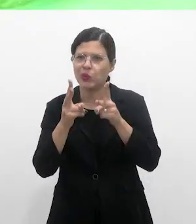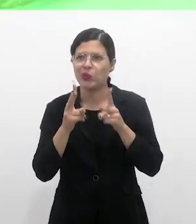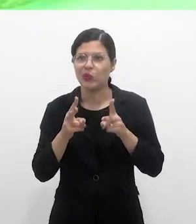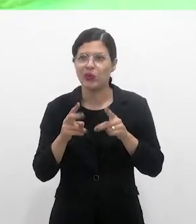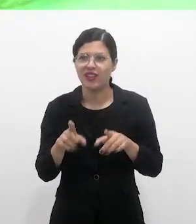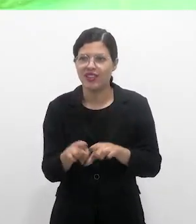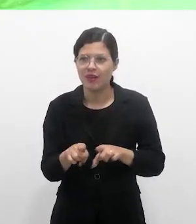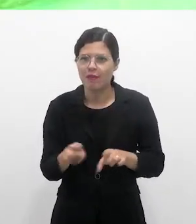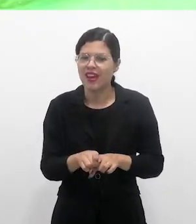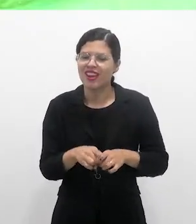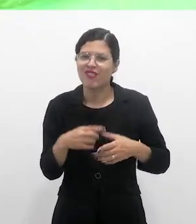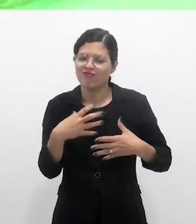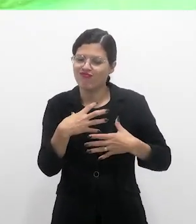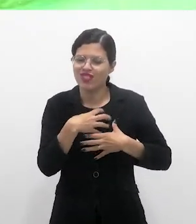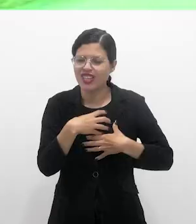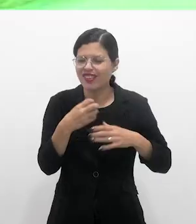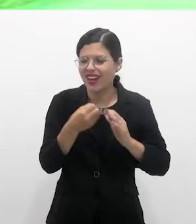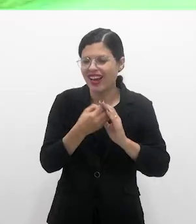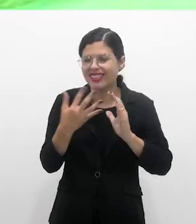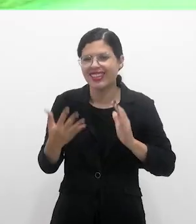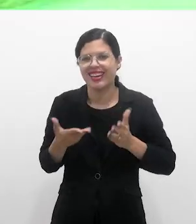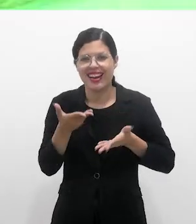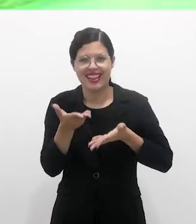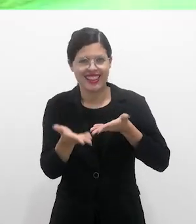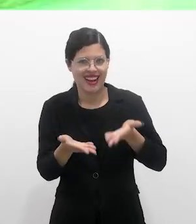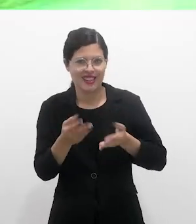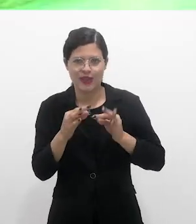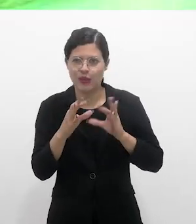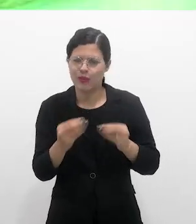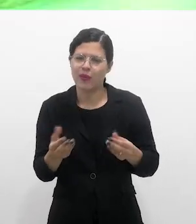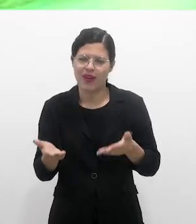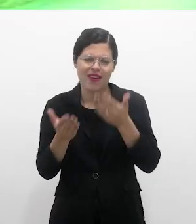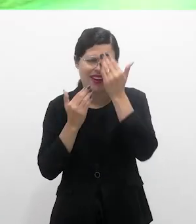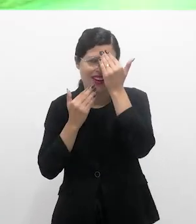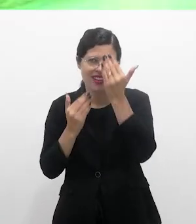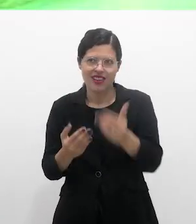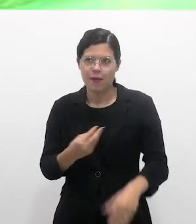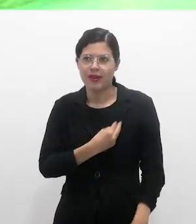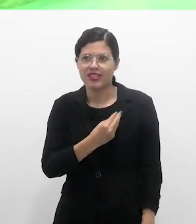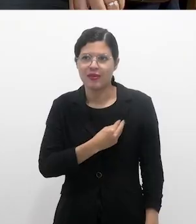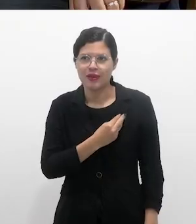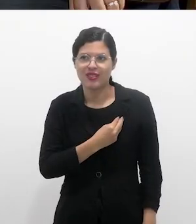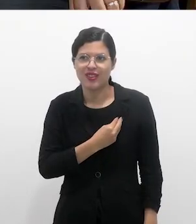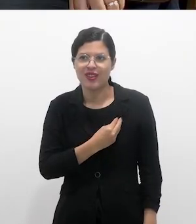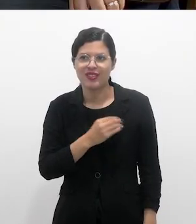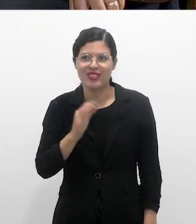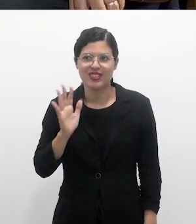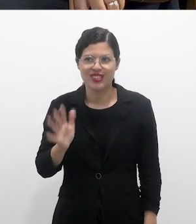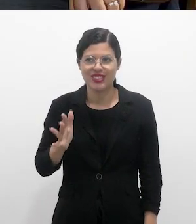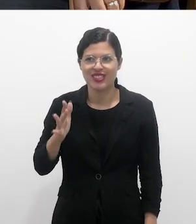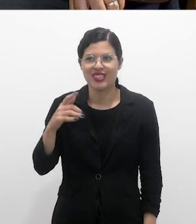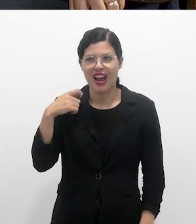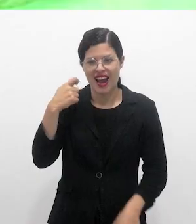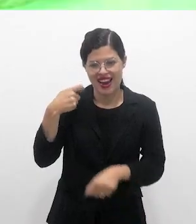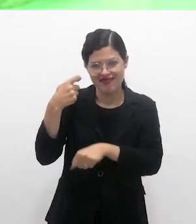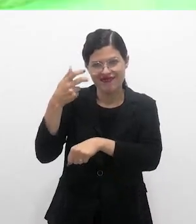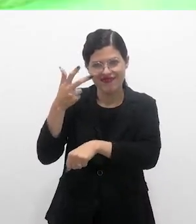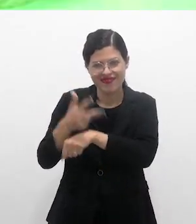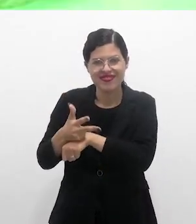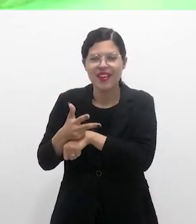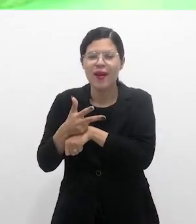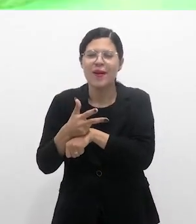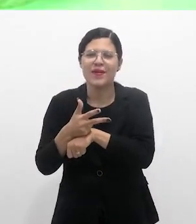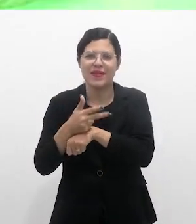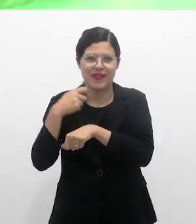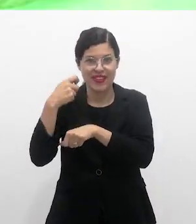pelo jeito que o Zico trata todo mundo. Zico, eu quero agradecer a tua presença. Você já gravou com a gente por vídeo, agora